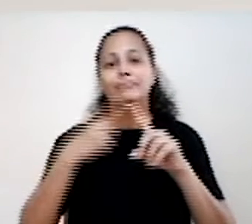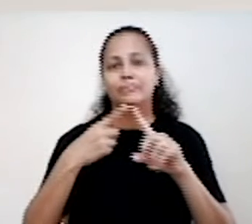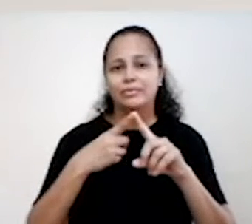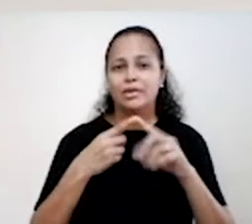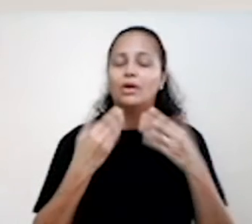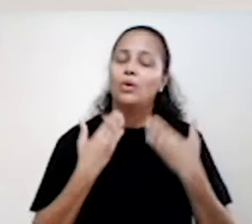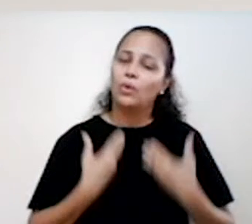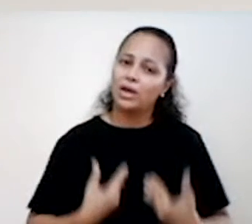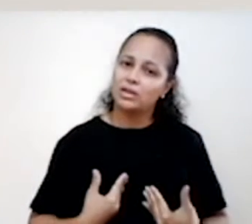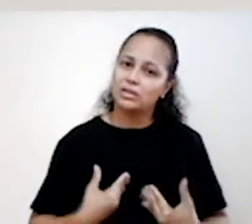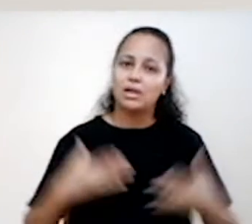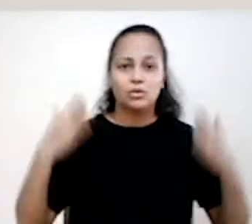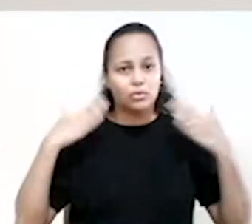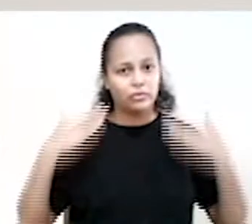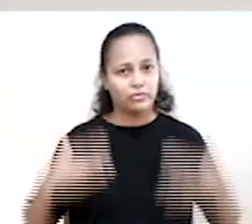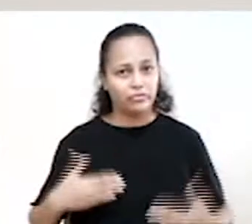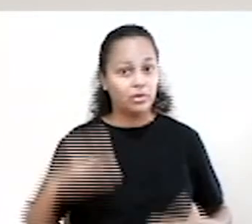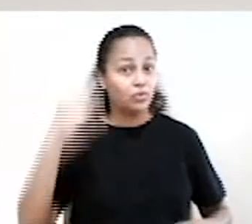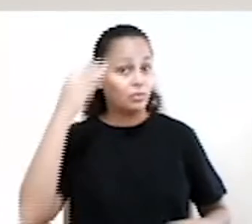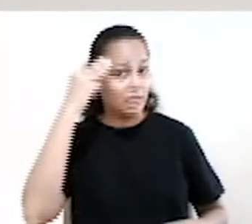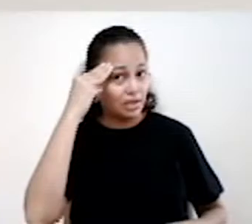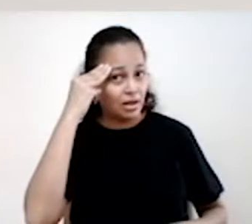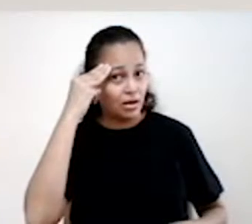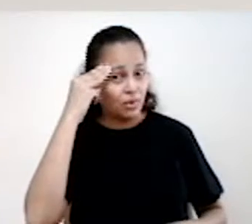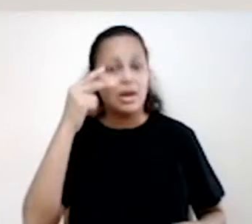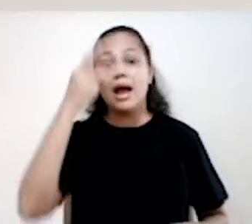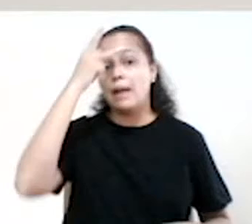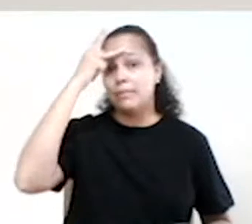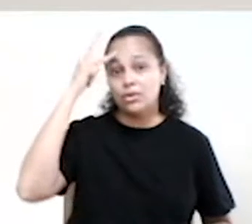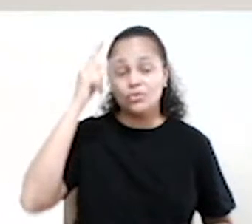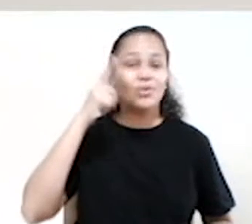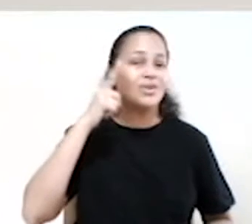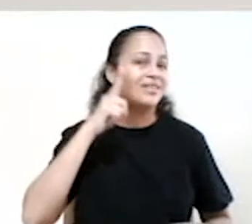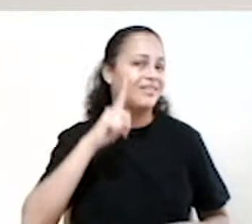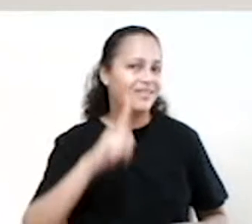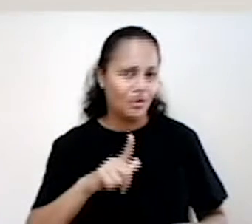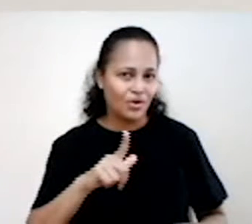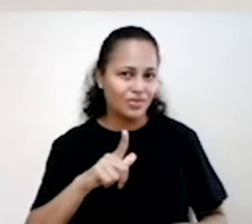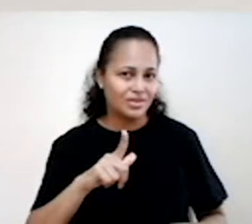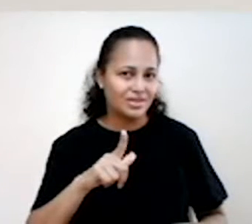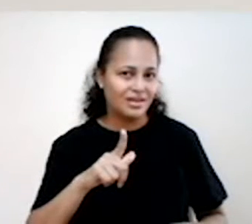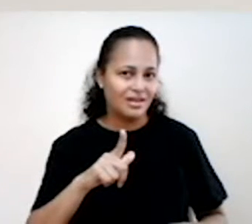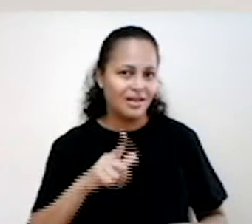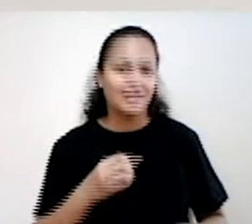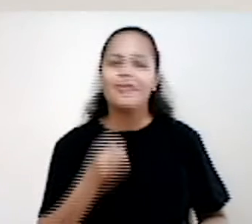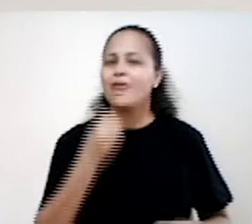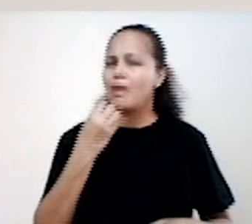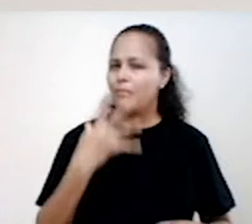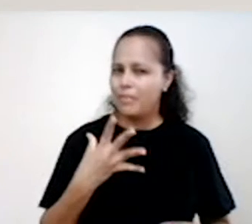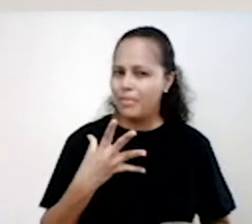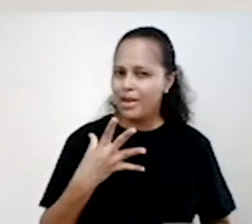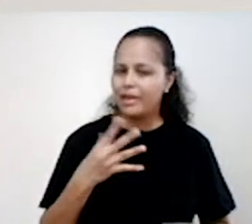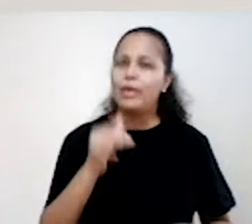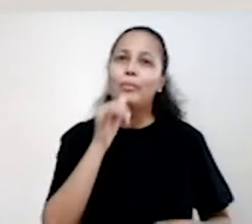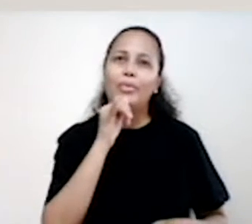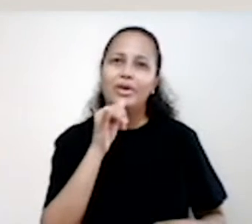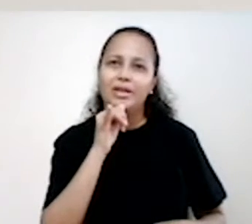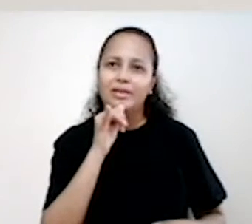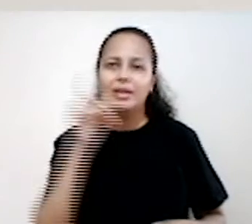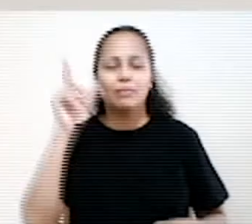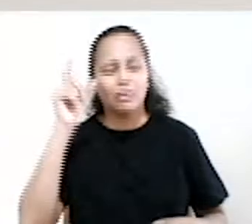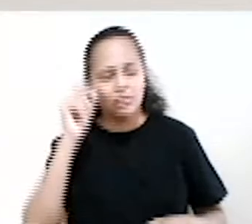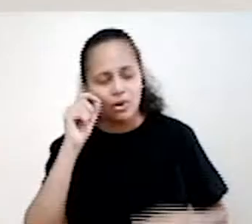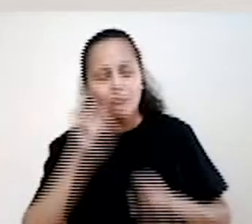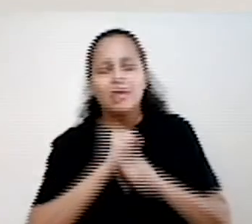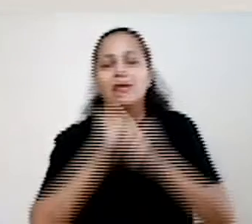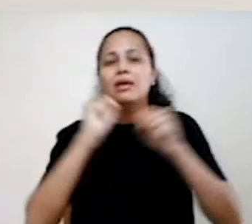excessivo físico e mental, a pessoa ela não consegue recuperar a disposição mesmo depois de boas horas de sono. É como se ela não tivesse dormido o